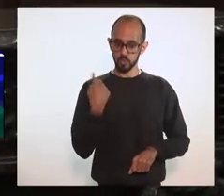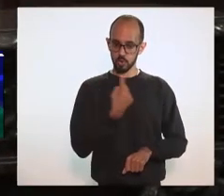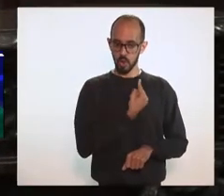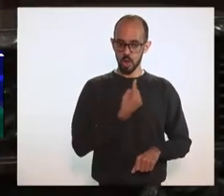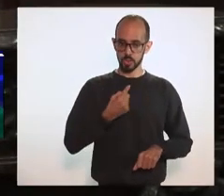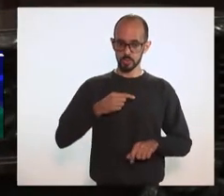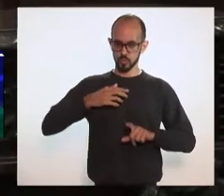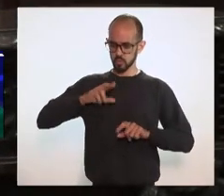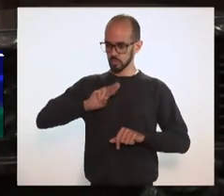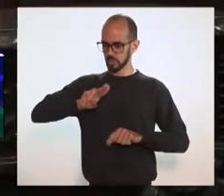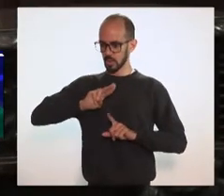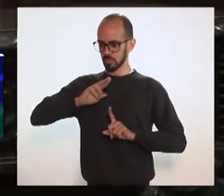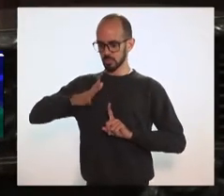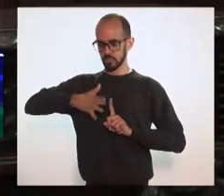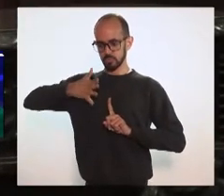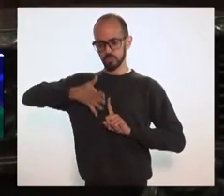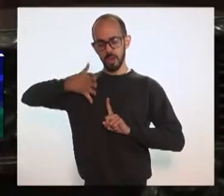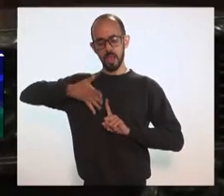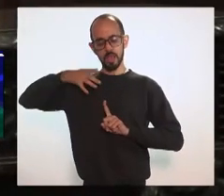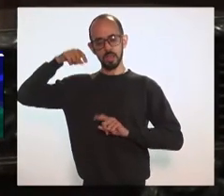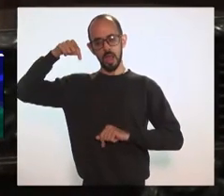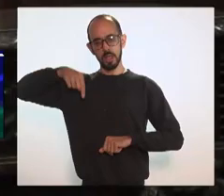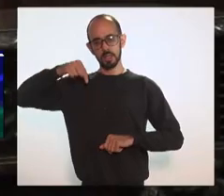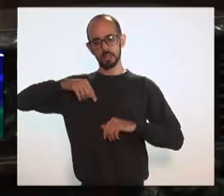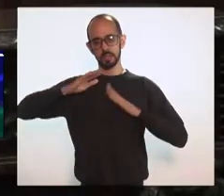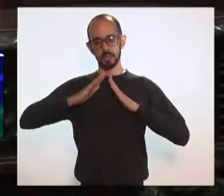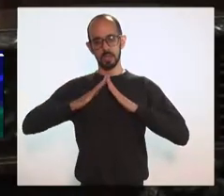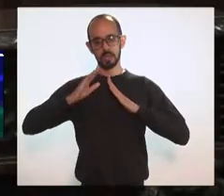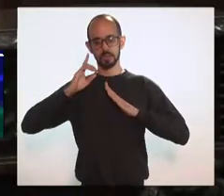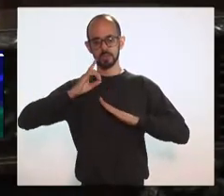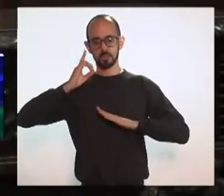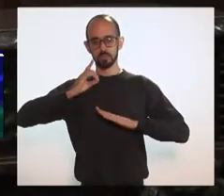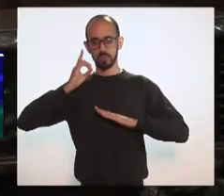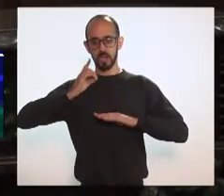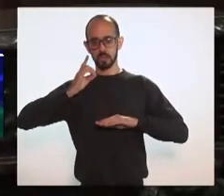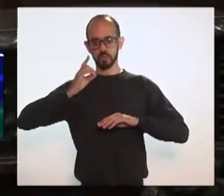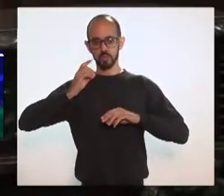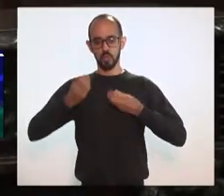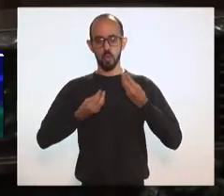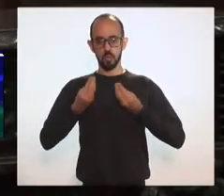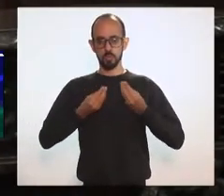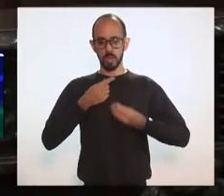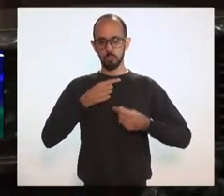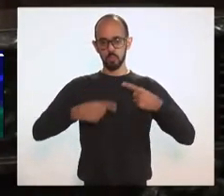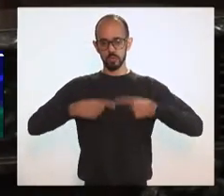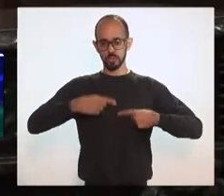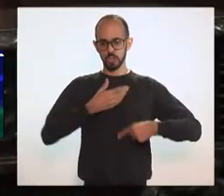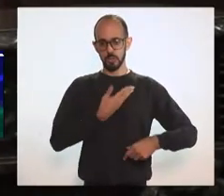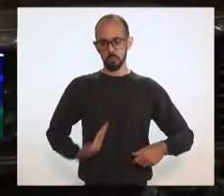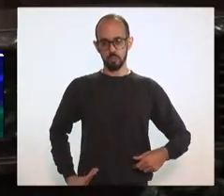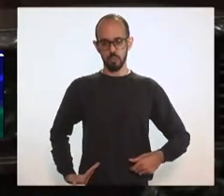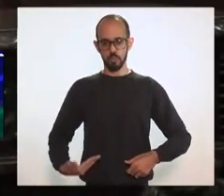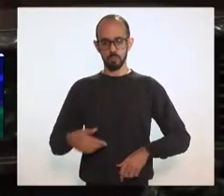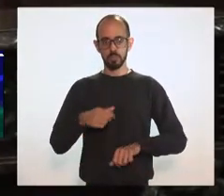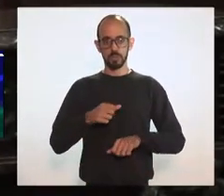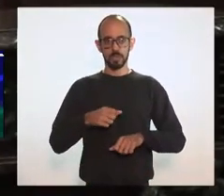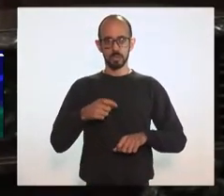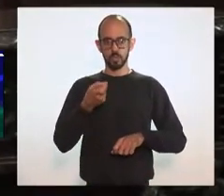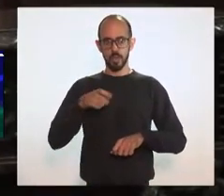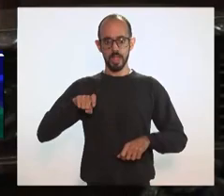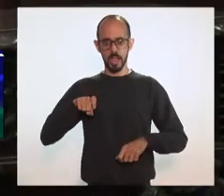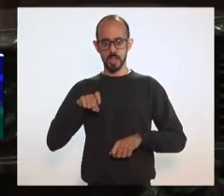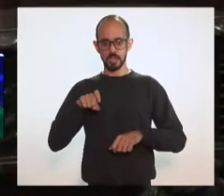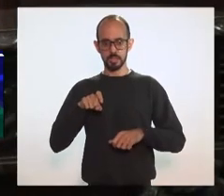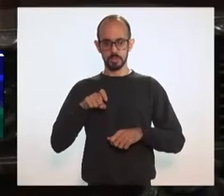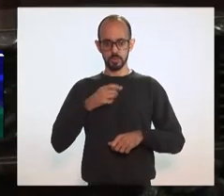plenário para dizer o quanto que a política pública de segurança do ex-governador, ex-juiz